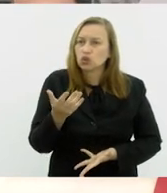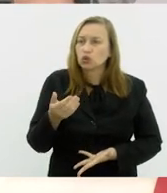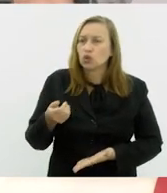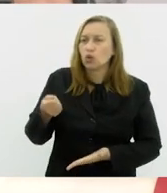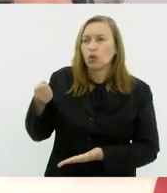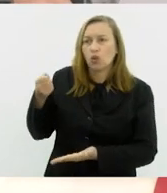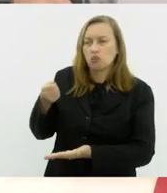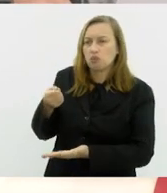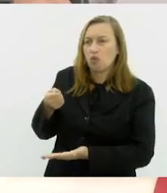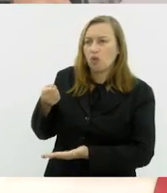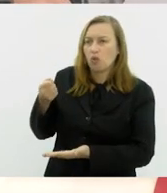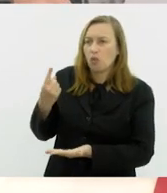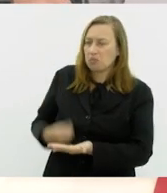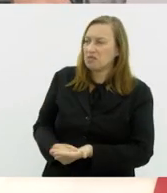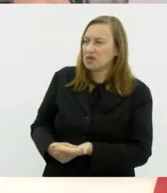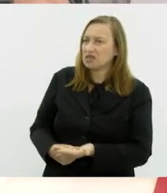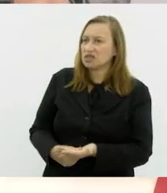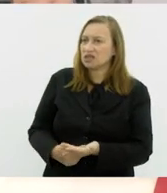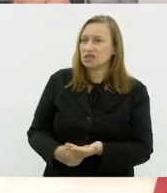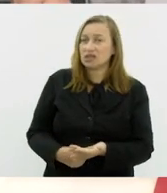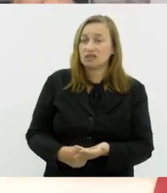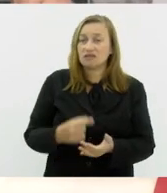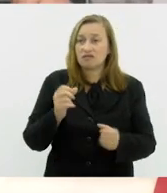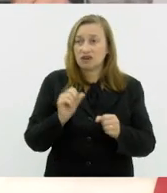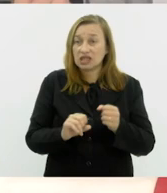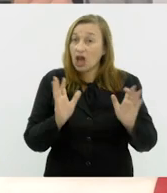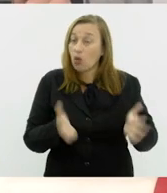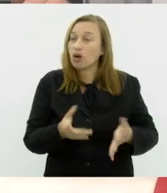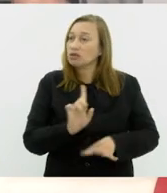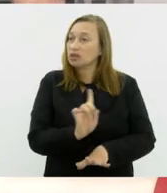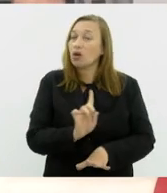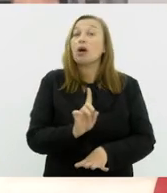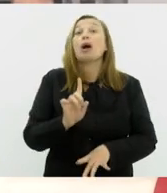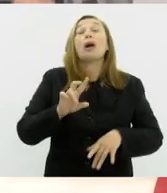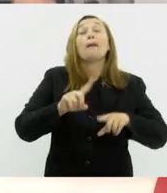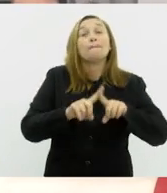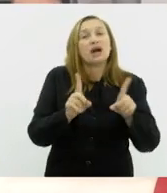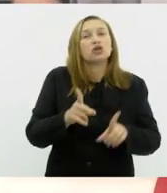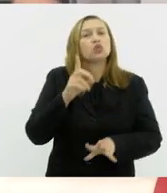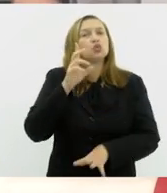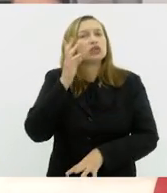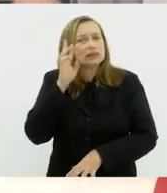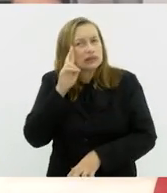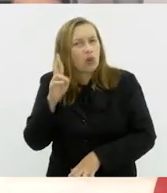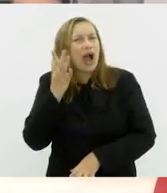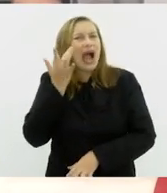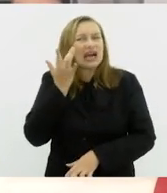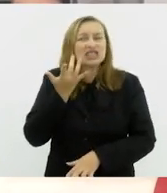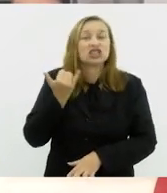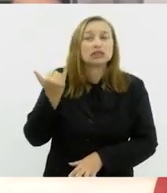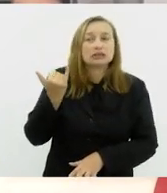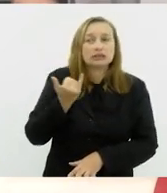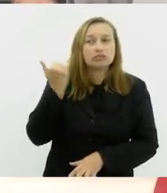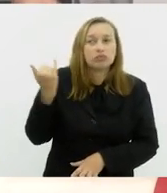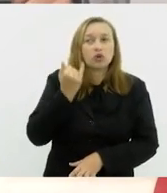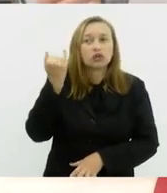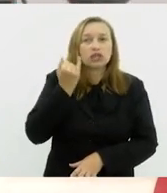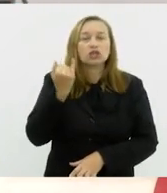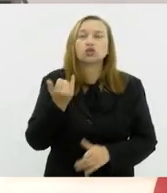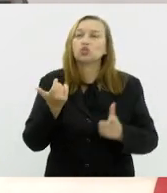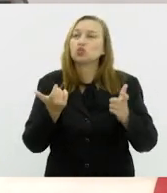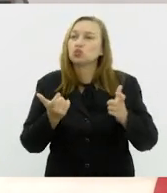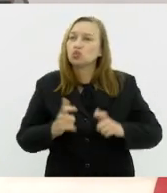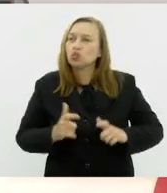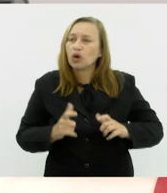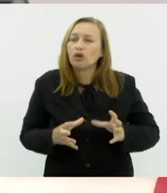compromisso hoje aqui que vai fazer a revisão. Mas o senhor acharia interessante, né, num ambiente de